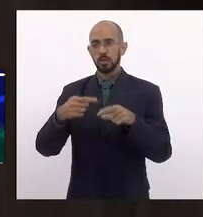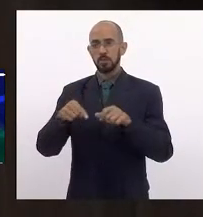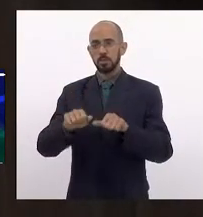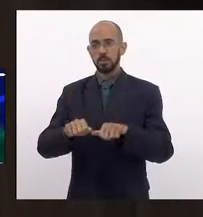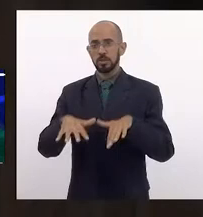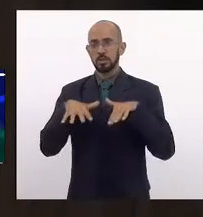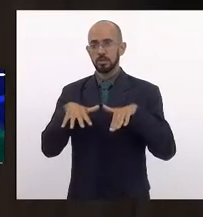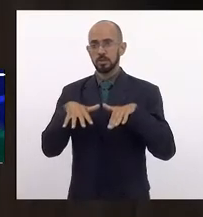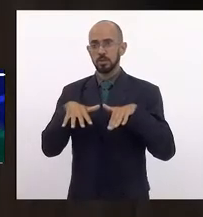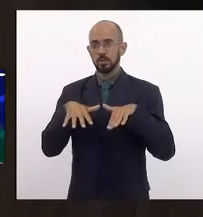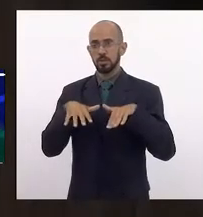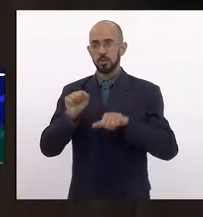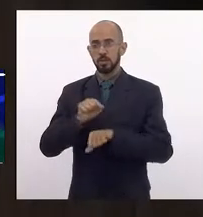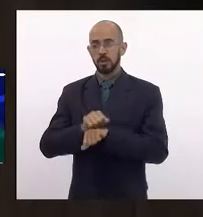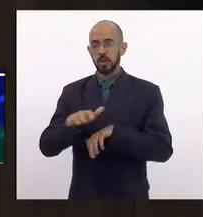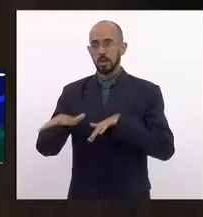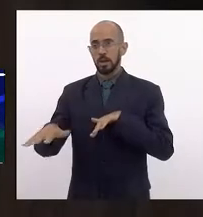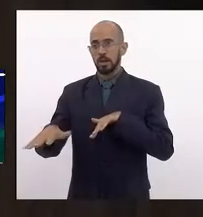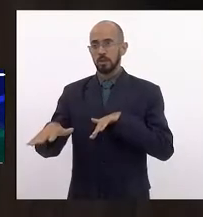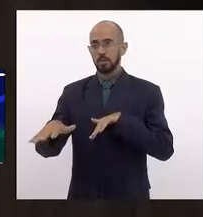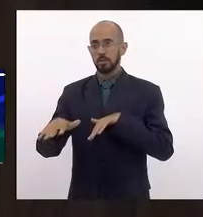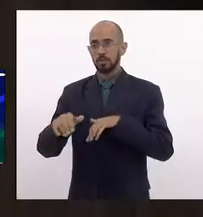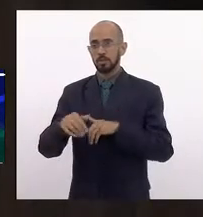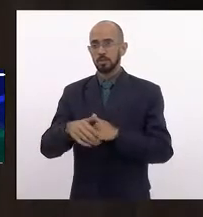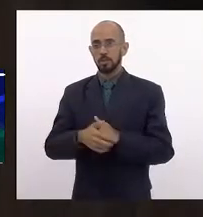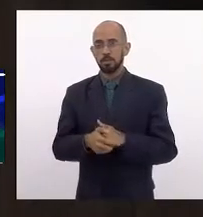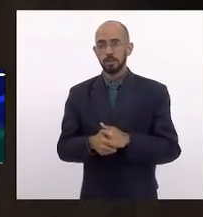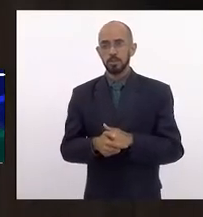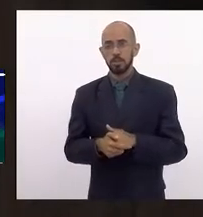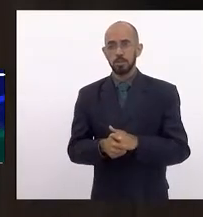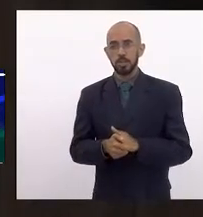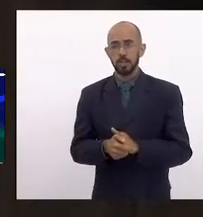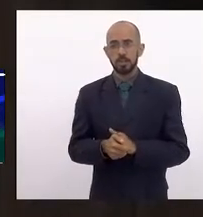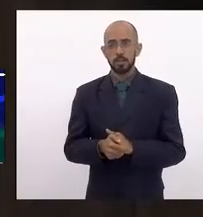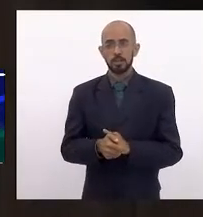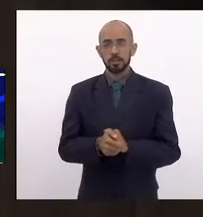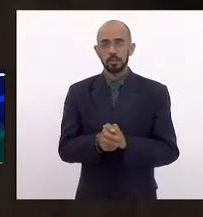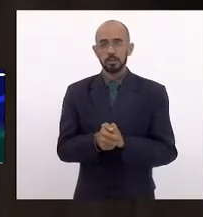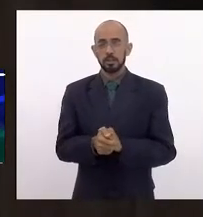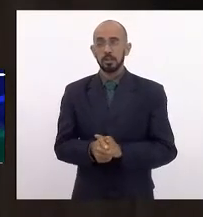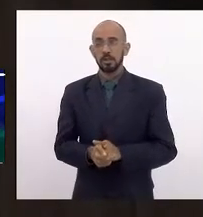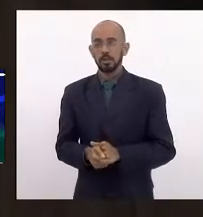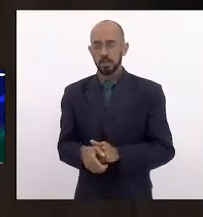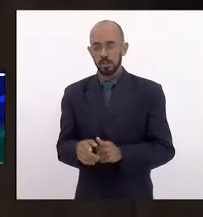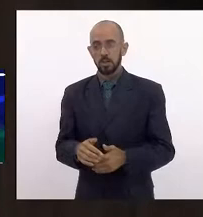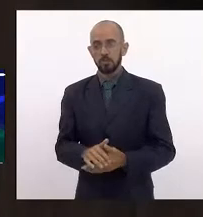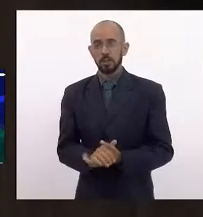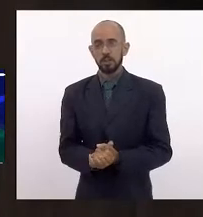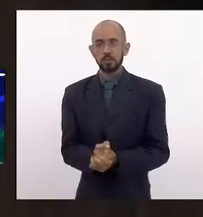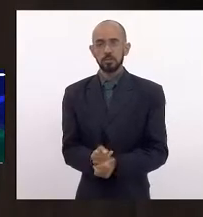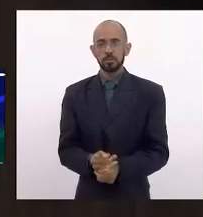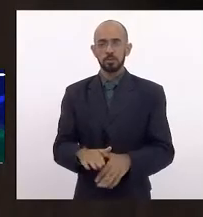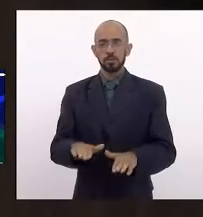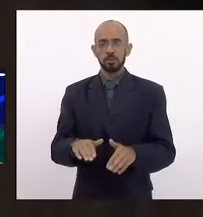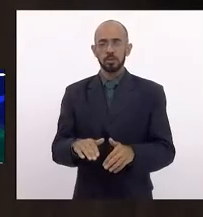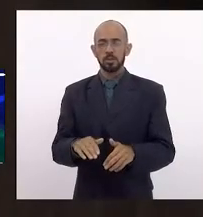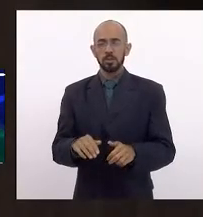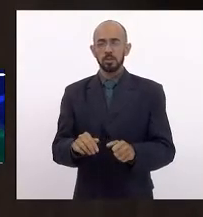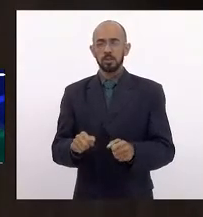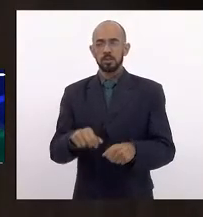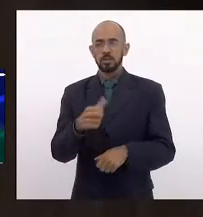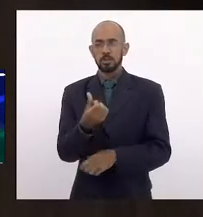plenárias nessa data por via digital por meio do aplicativo Whatsapp no grupo específico da comissão conforme artigo 6º do ato nº